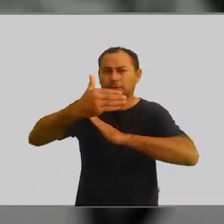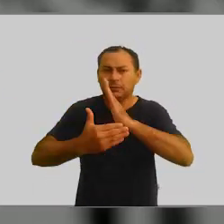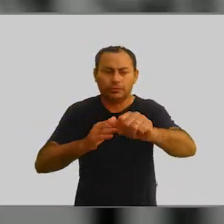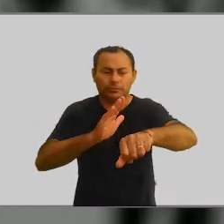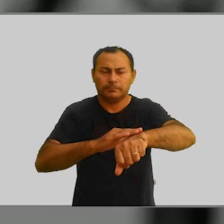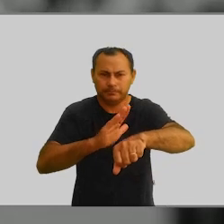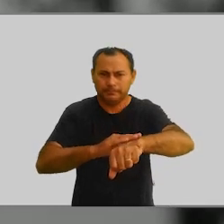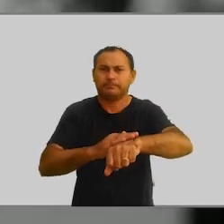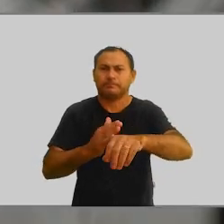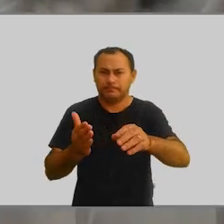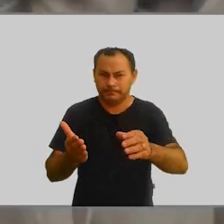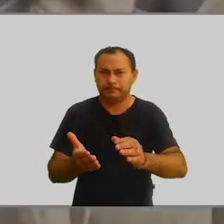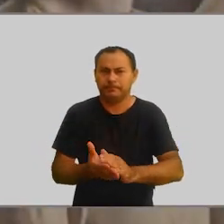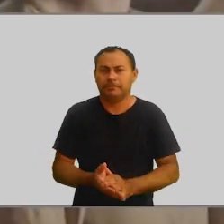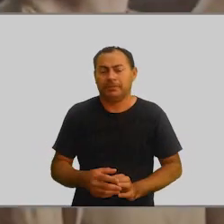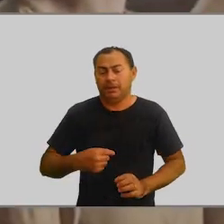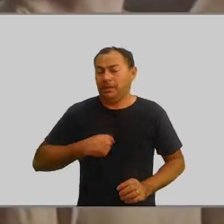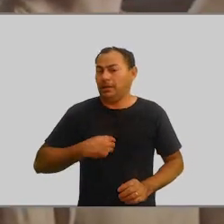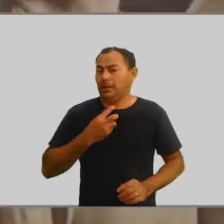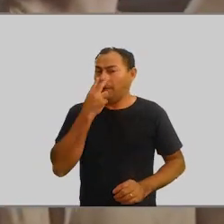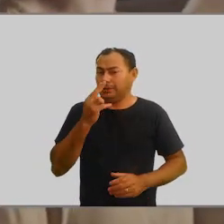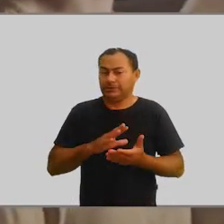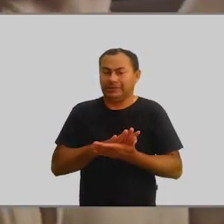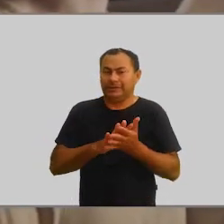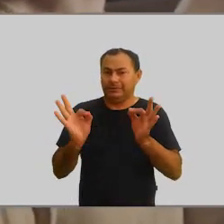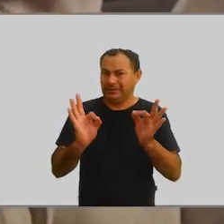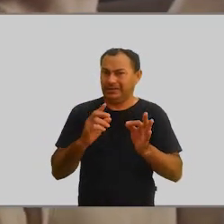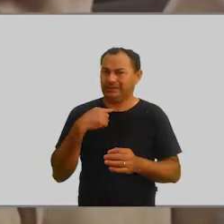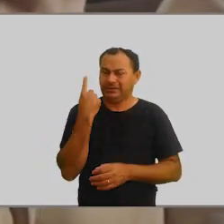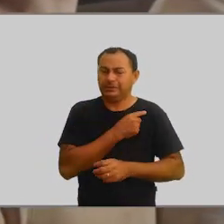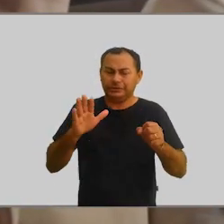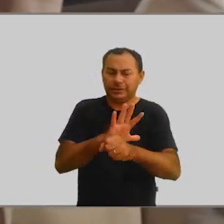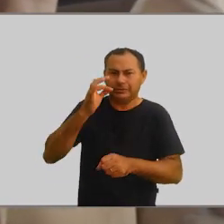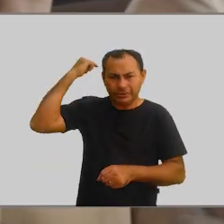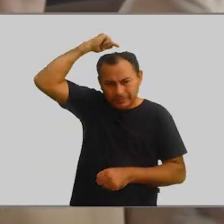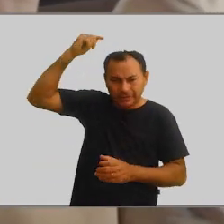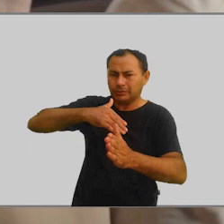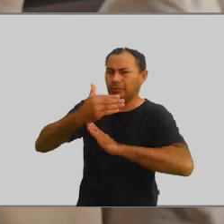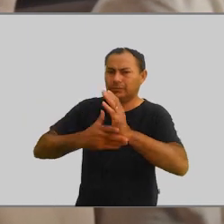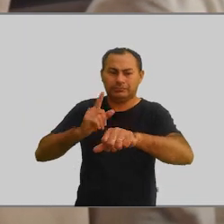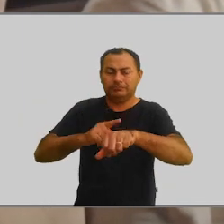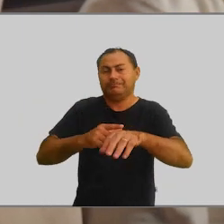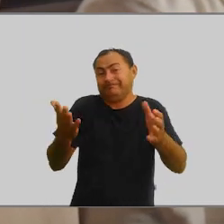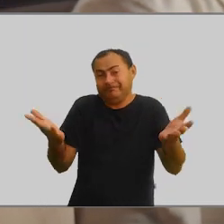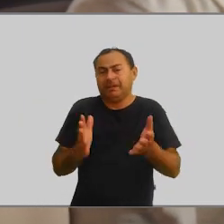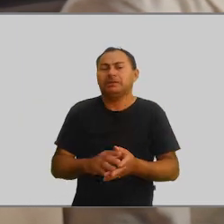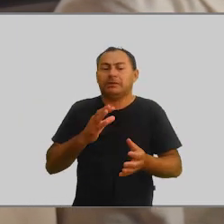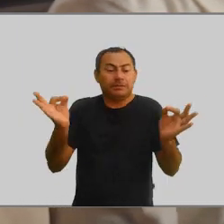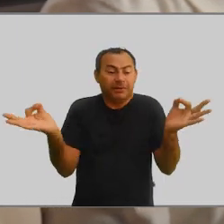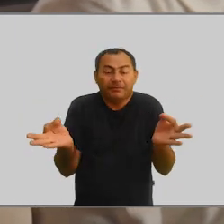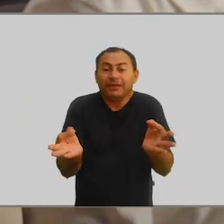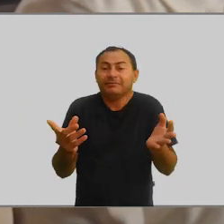os momentos. Eu não acho que nenhum de nós pode dizer que é cheio do Espírito em todo o tempo. Senão,